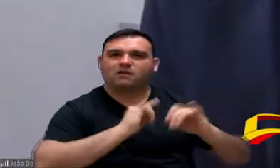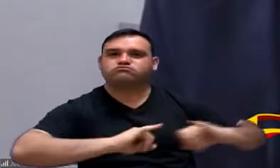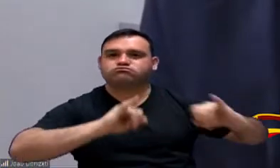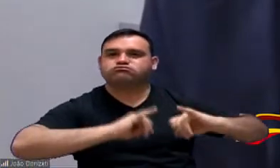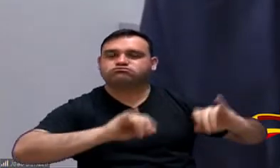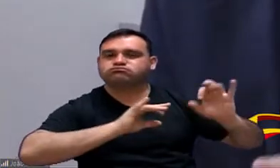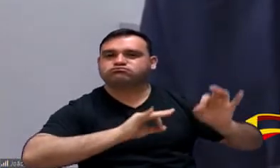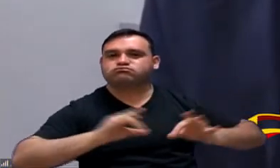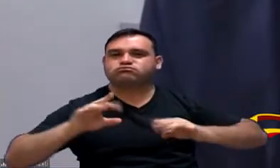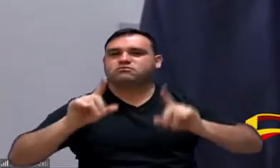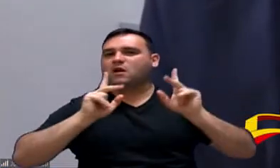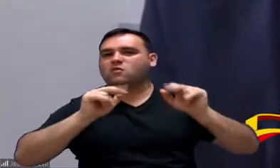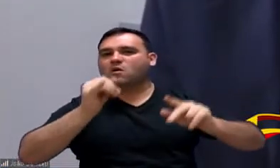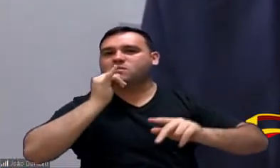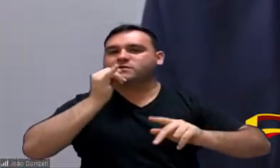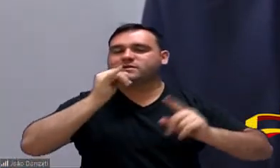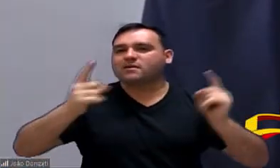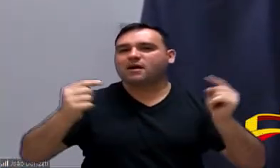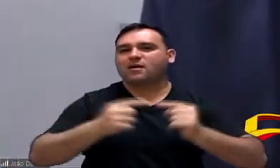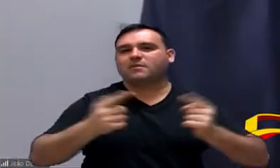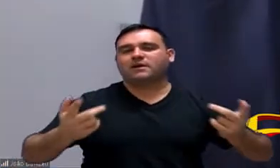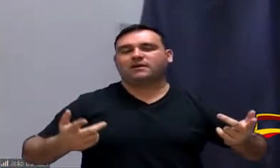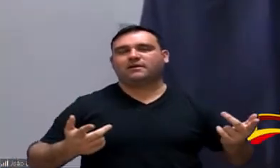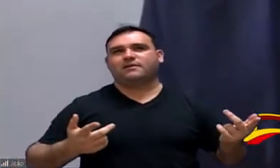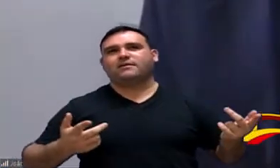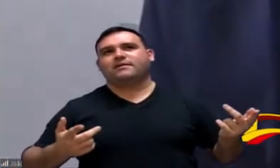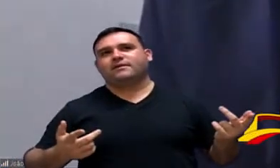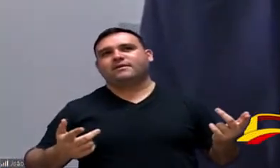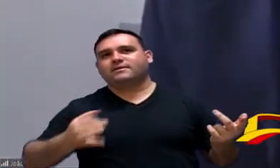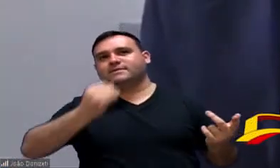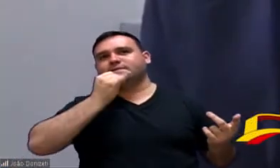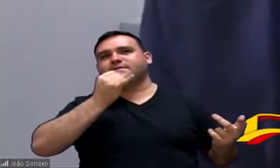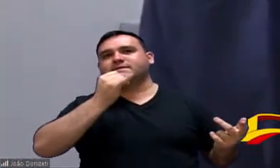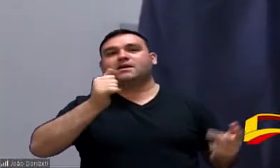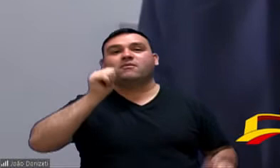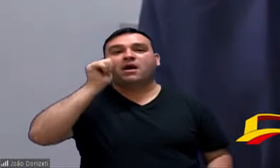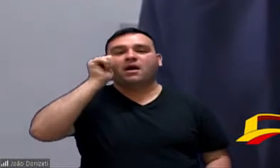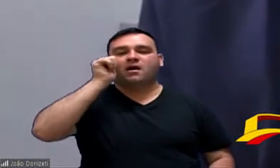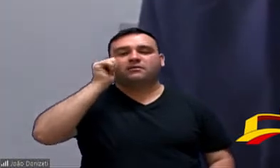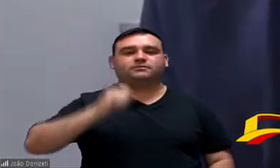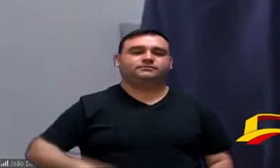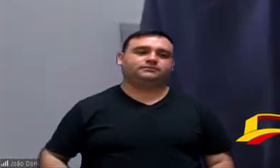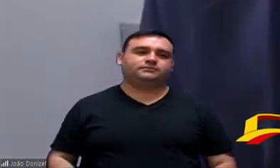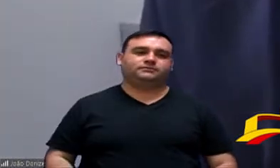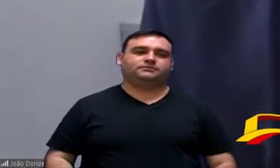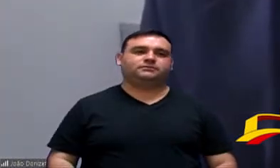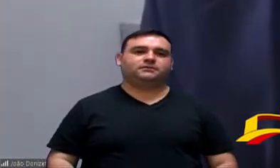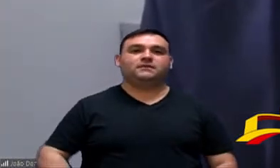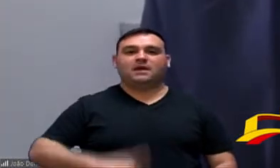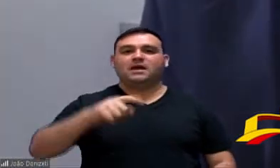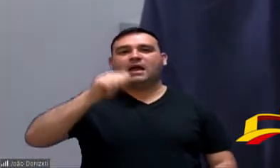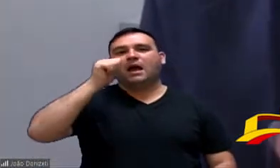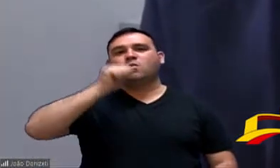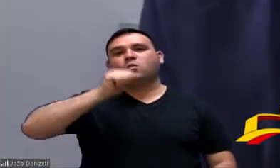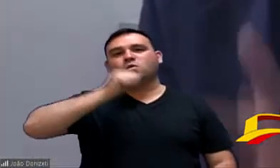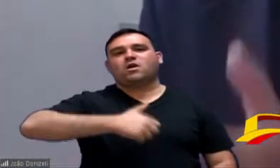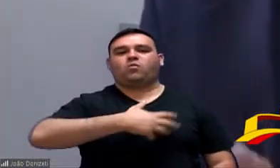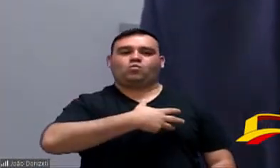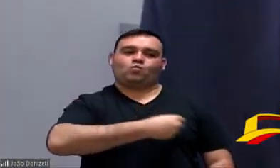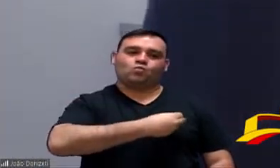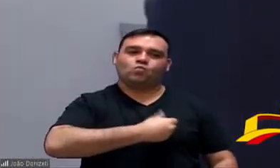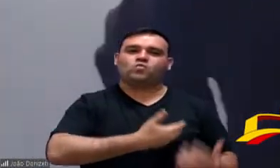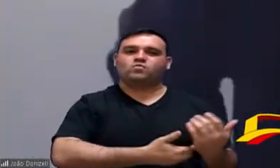de como tem com relação à questão, por exemplo, da mulher, da questão da amamentação, a